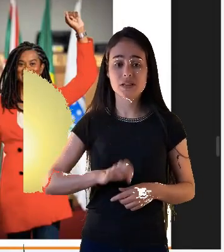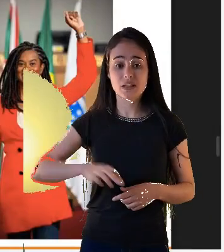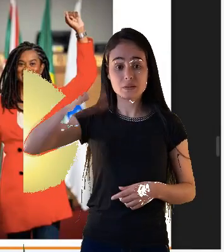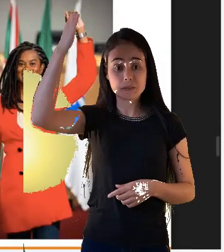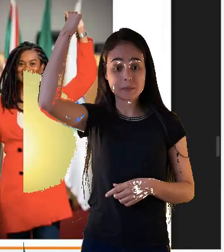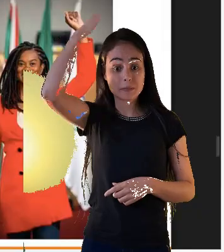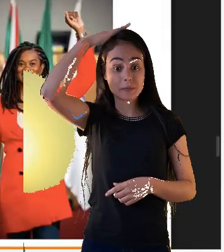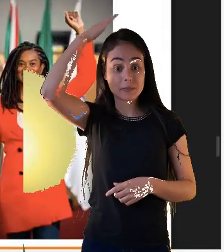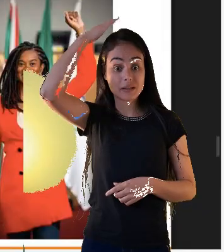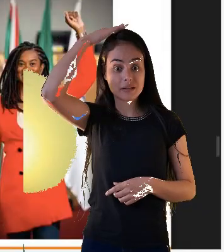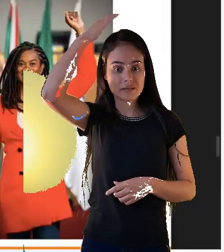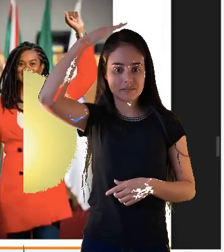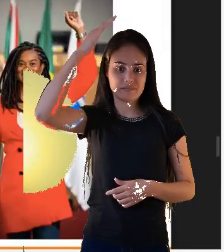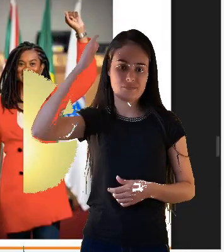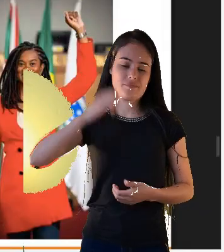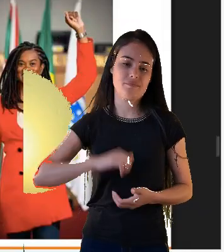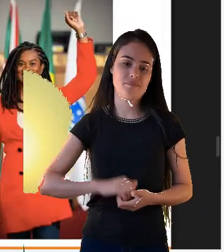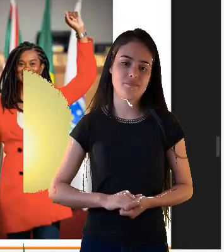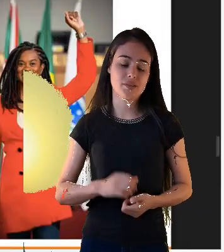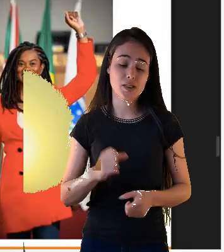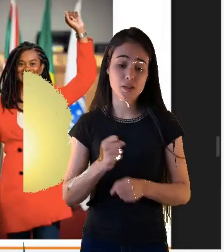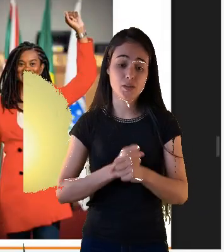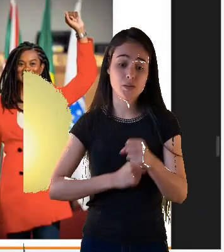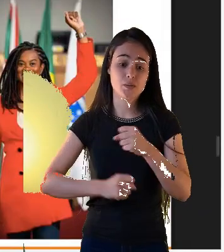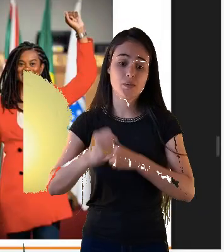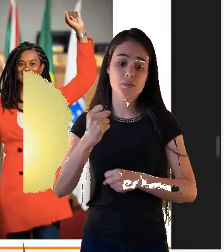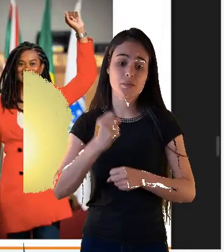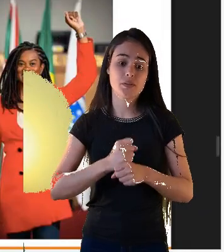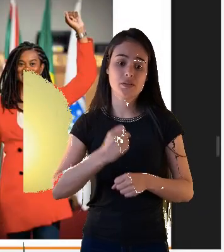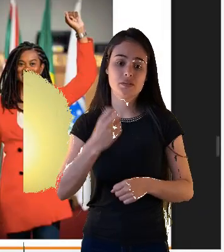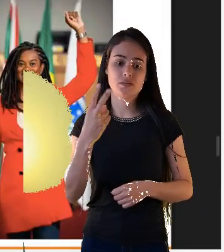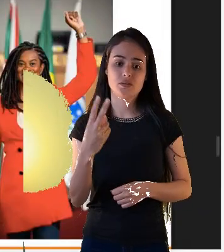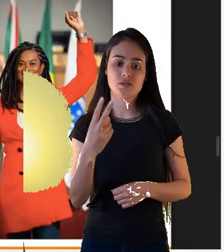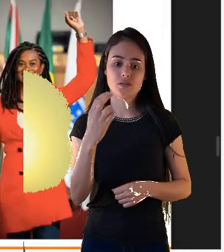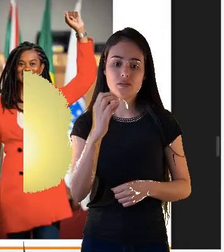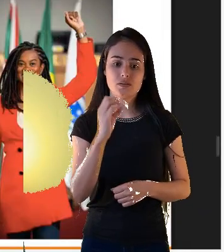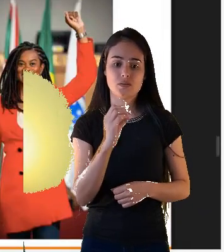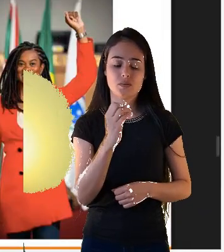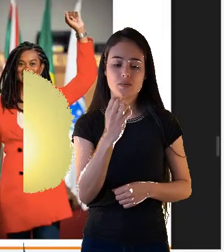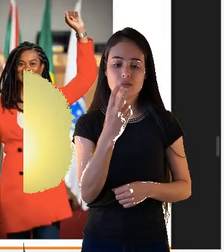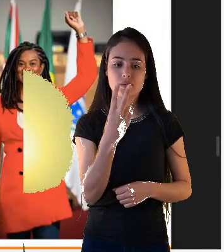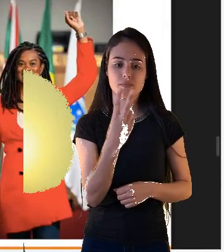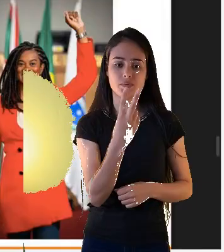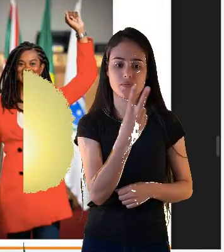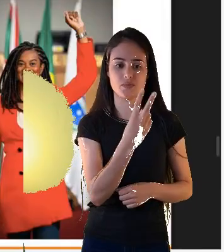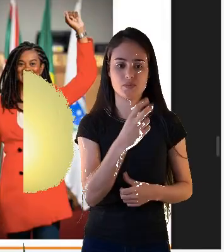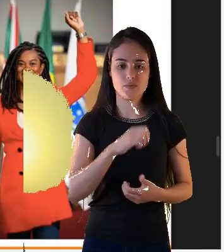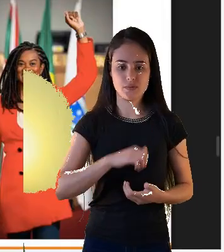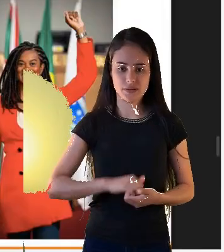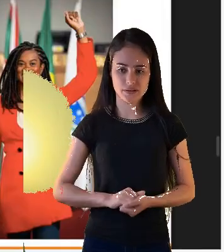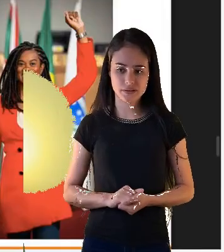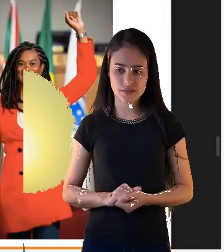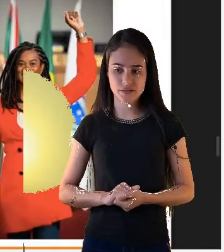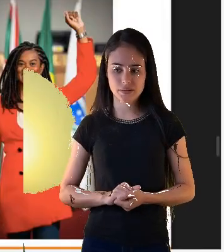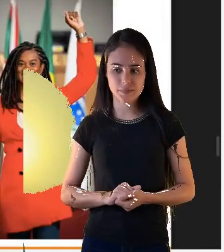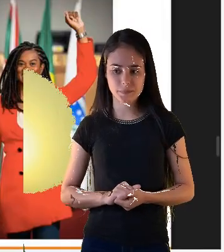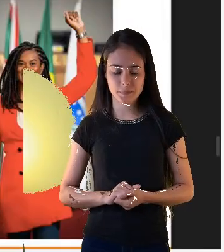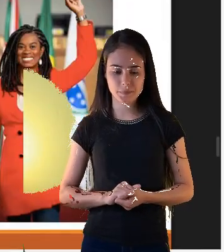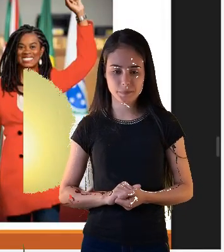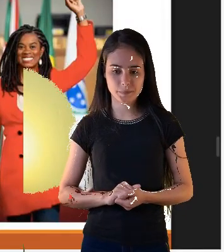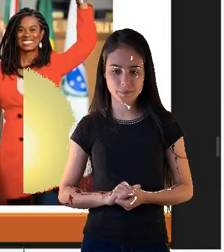foi eleita no Paraná foi apenas em 2022, né? Vocês terem noção. Pode